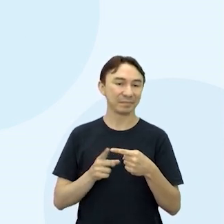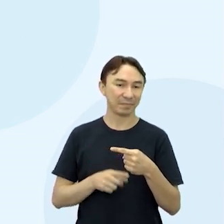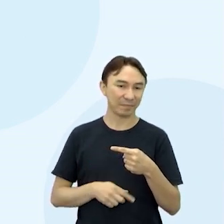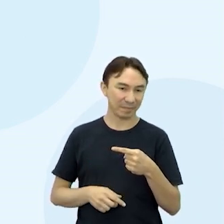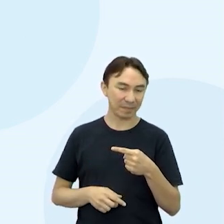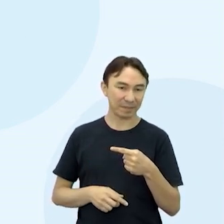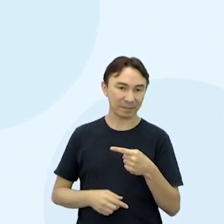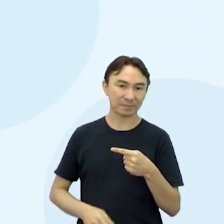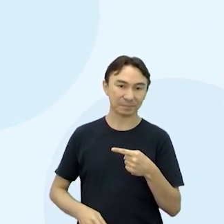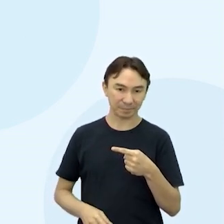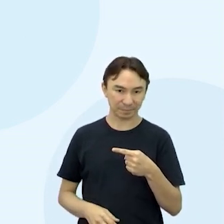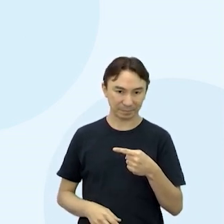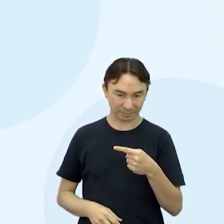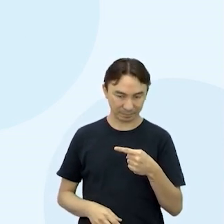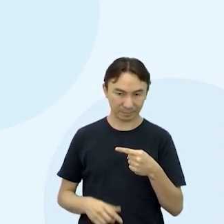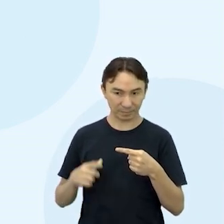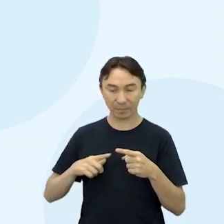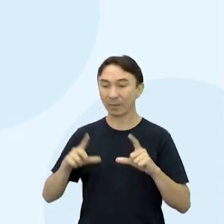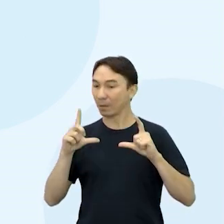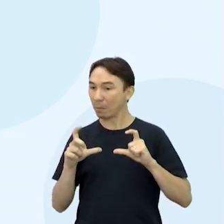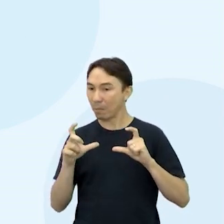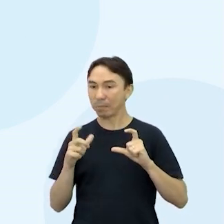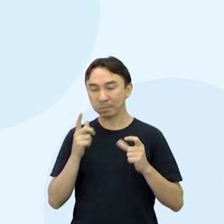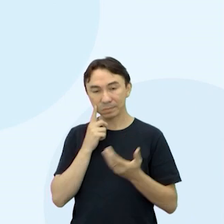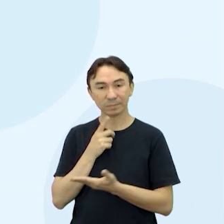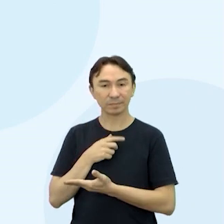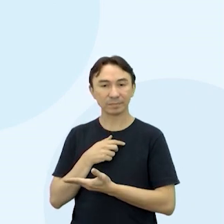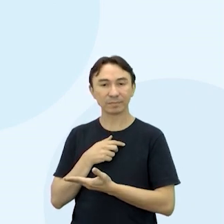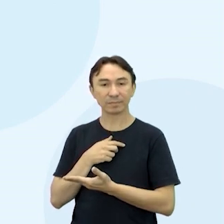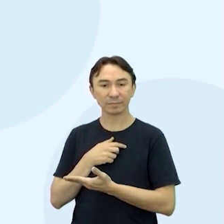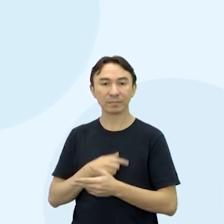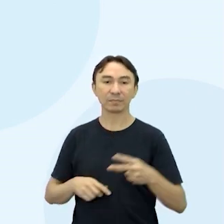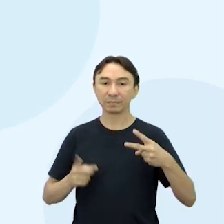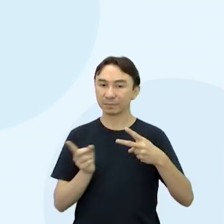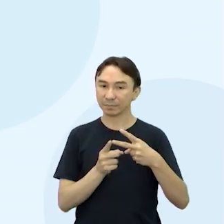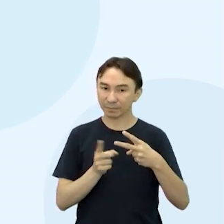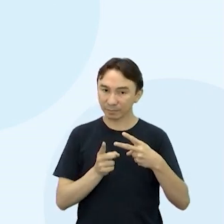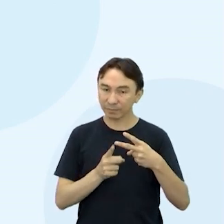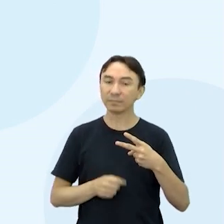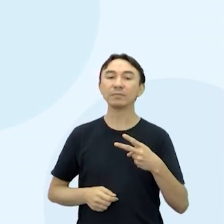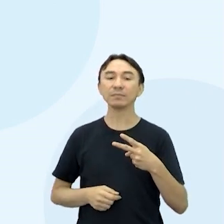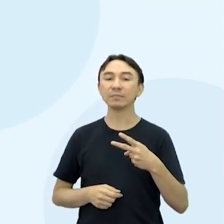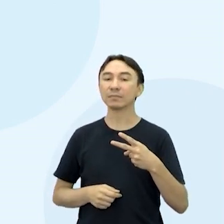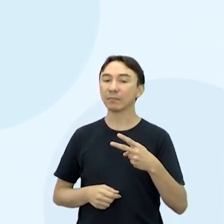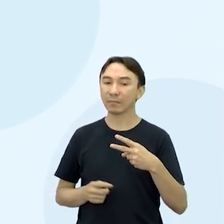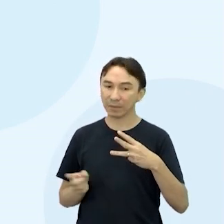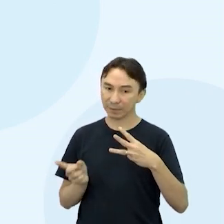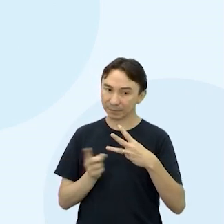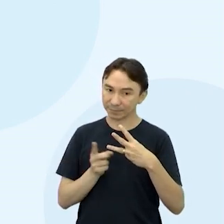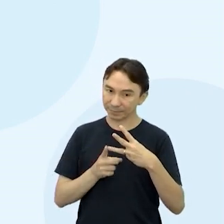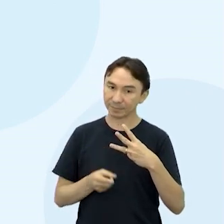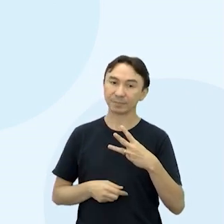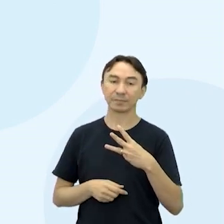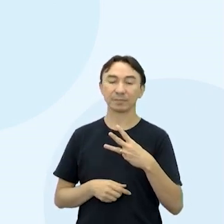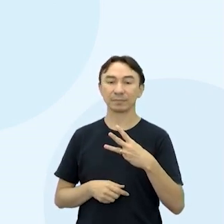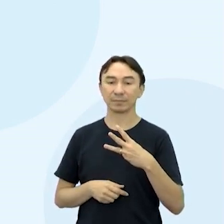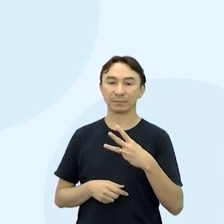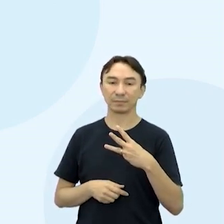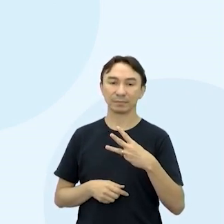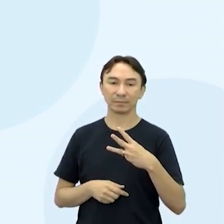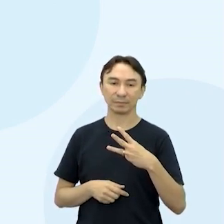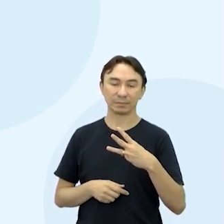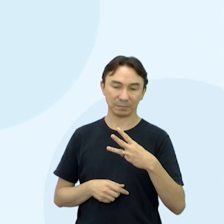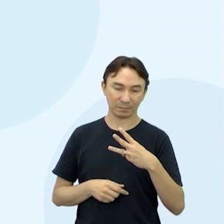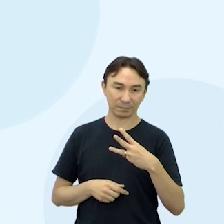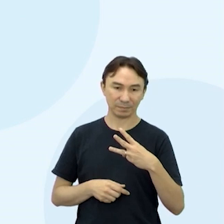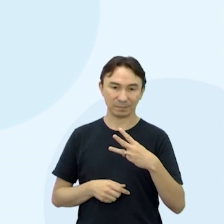cidade de Adelaide. Então, vou dar um print aqui, olha só. Aqui. The Age. The Australian. Acho que é australiano, né? O